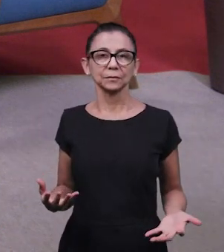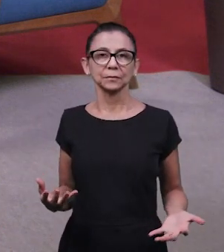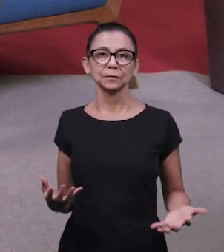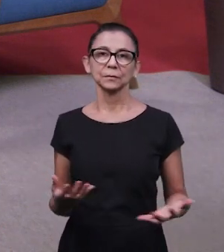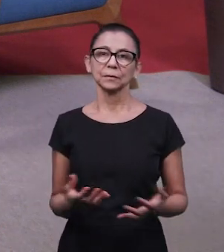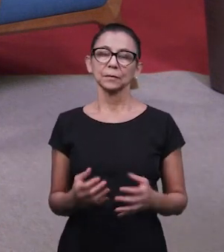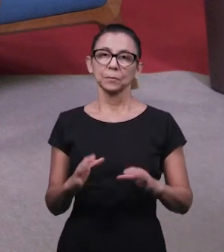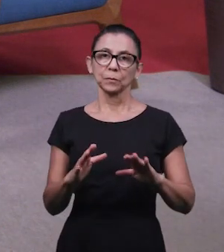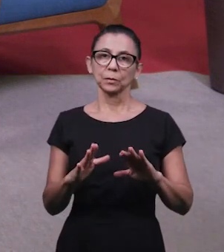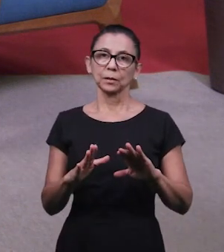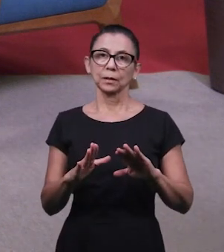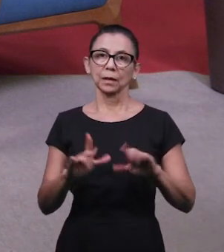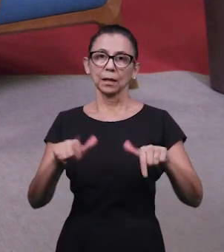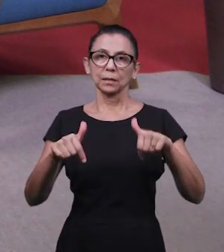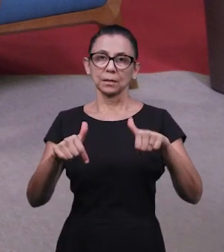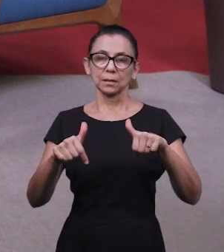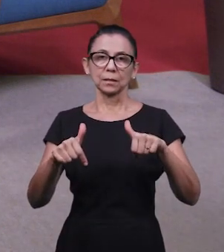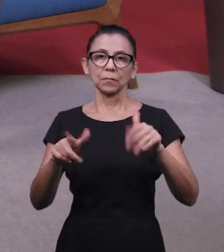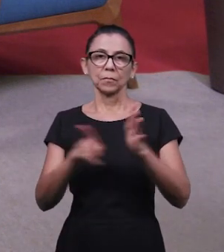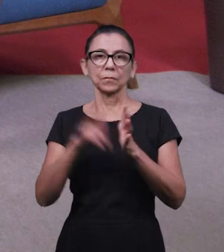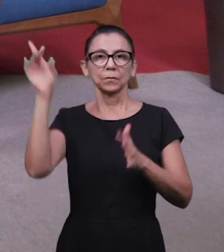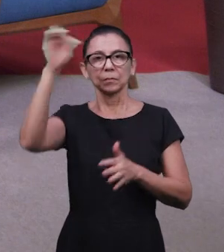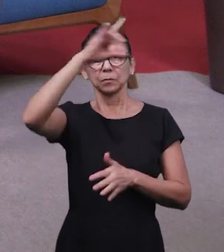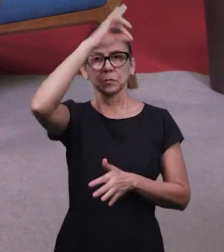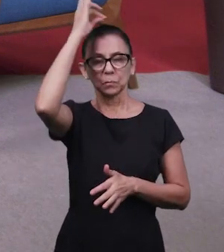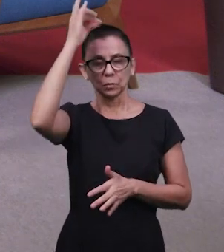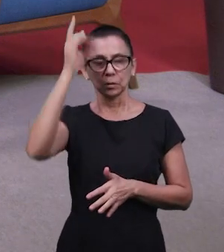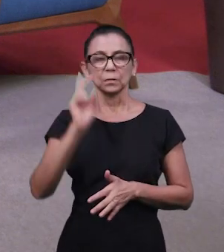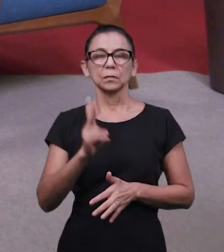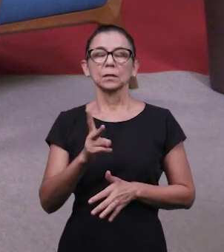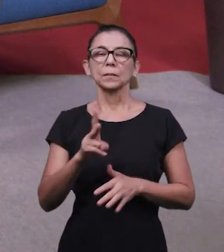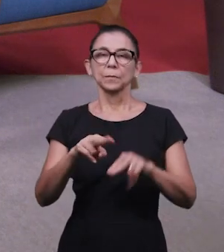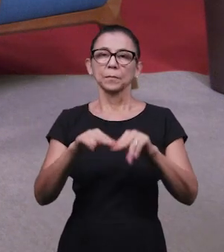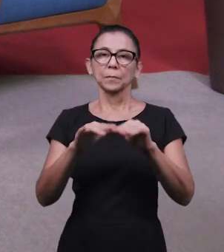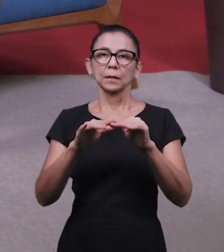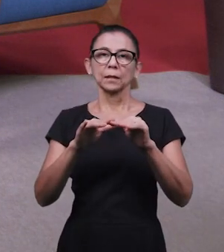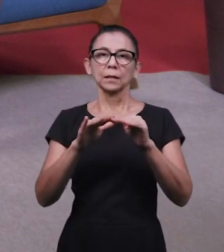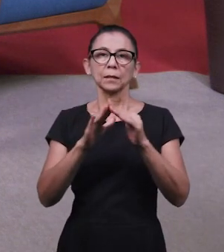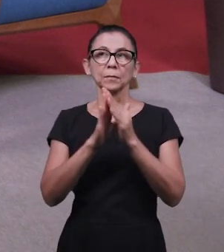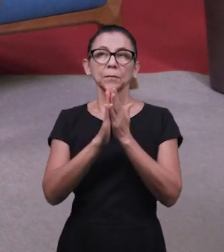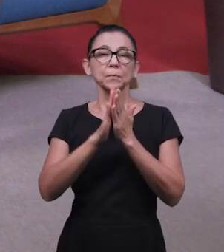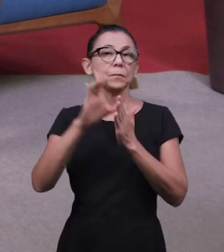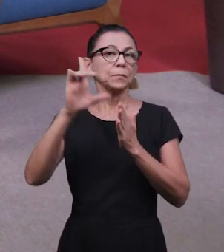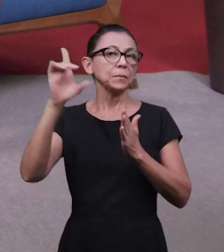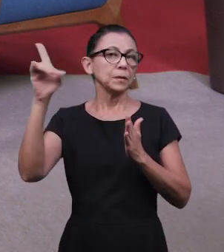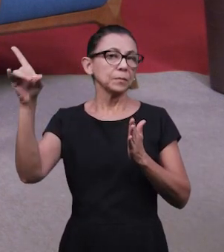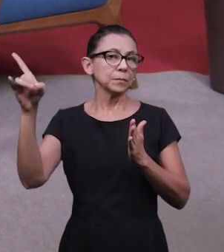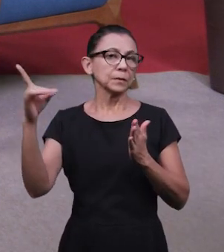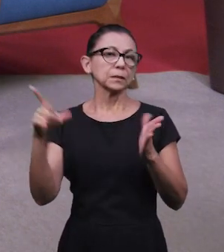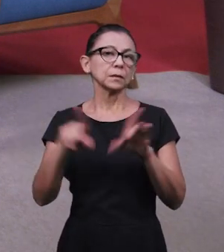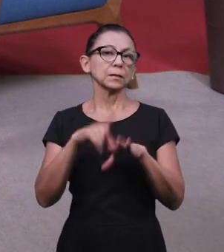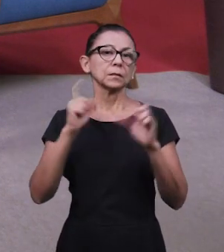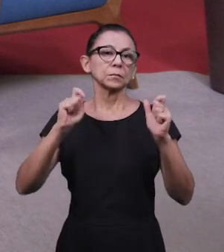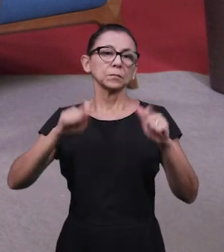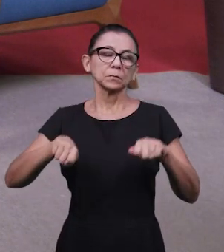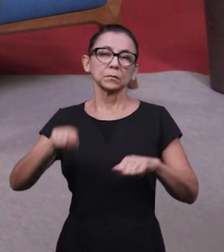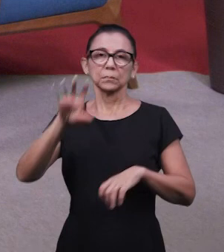Deus. grande salvação. Que coisa maravilhosa, né? E que, veja que sinais,